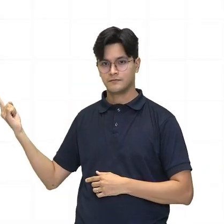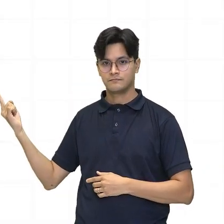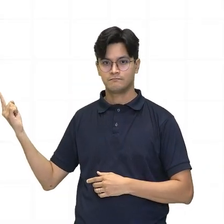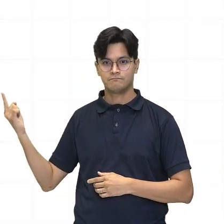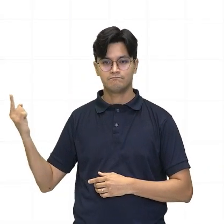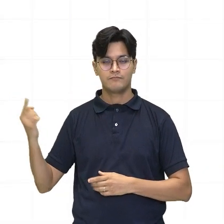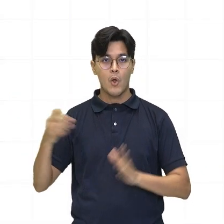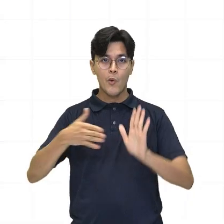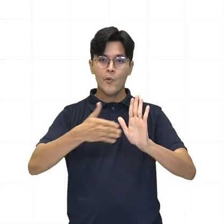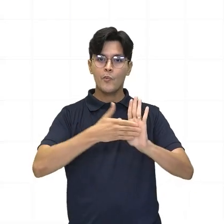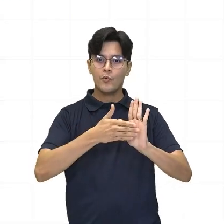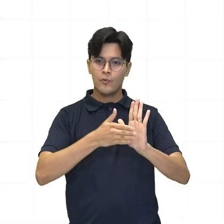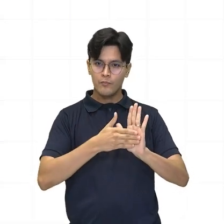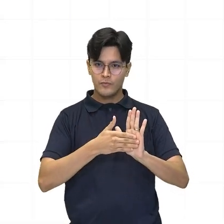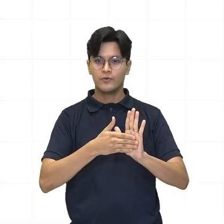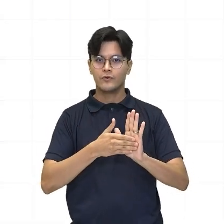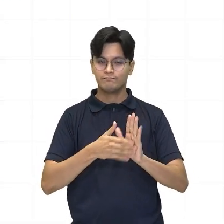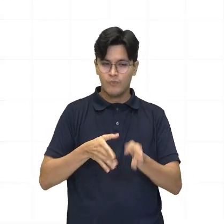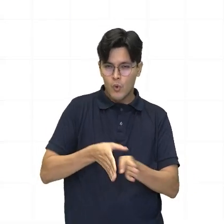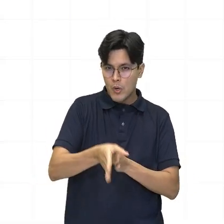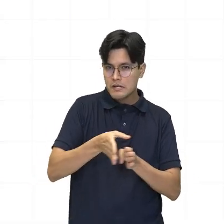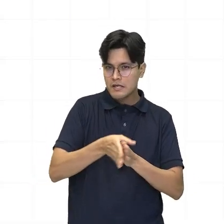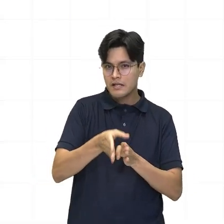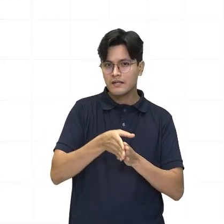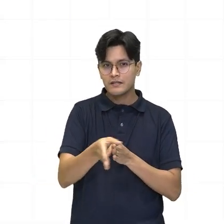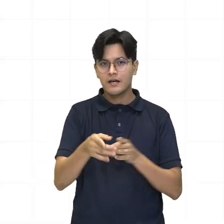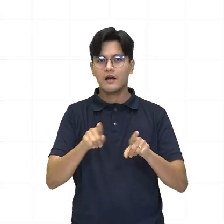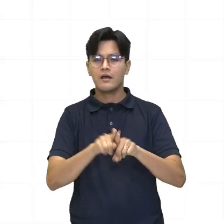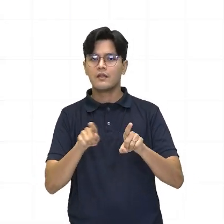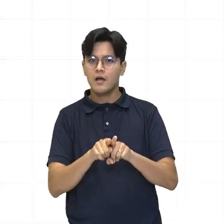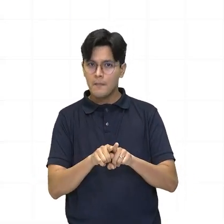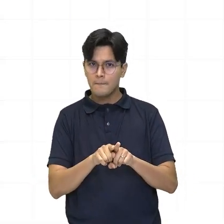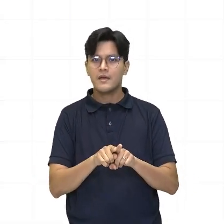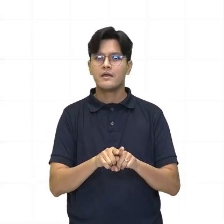bons caminhos para a vida, transmitir paz